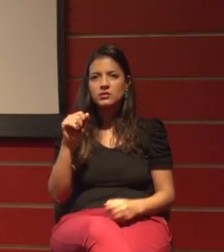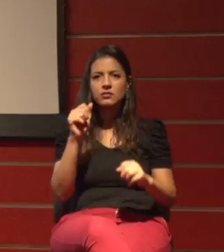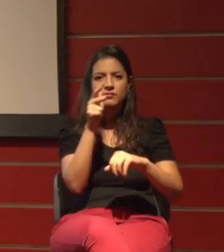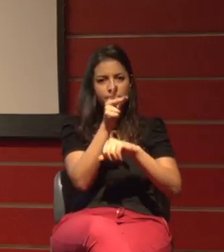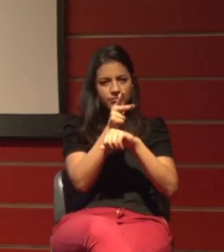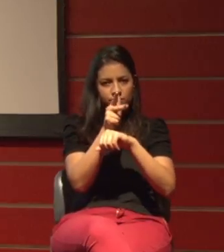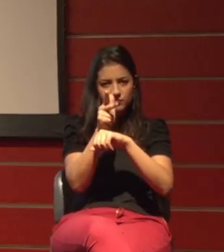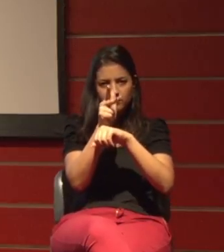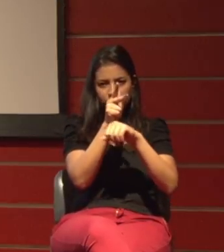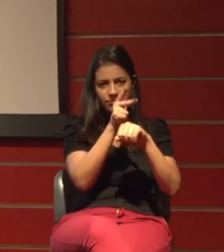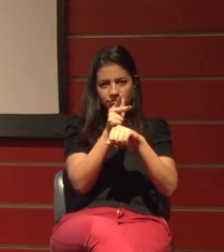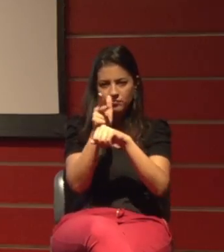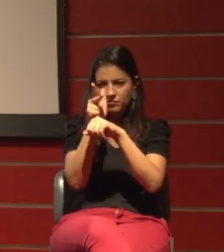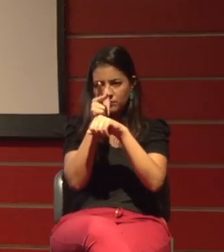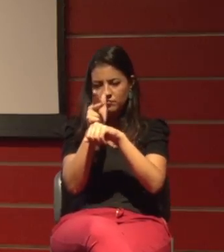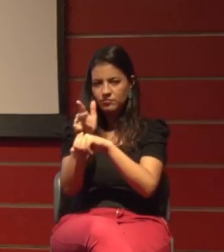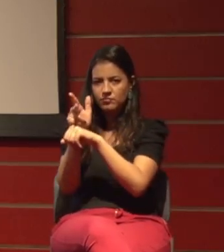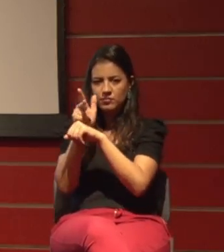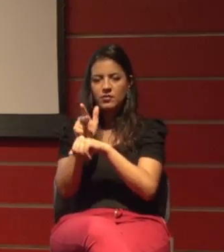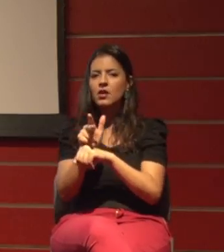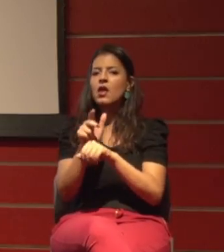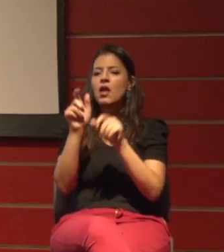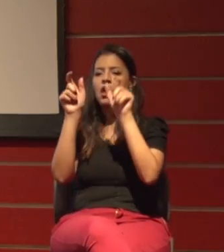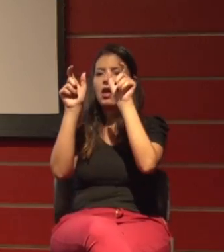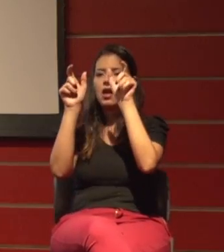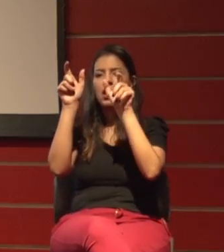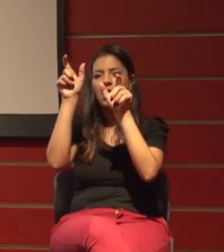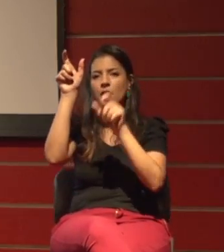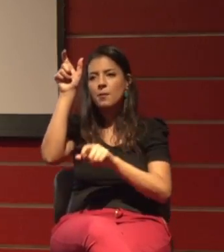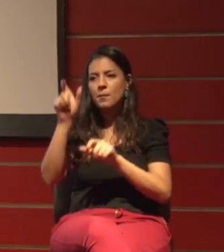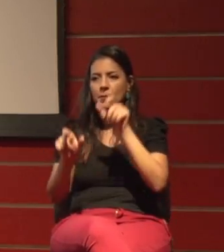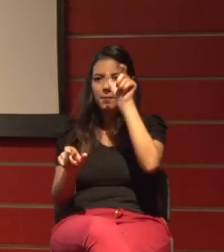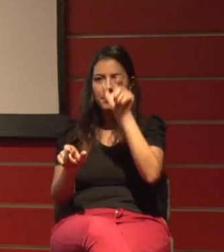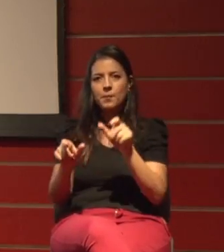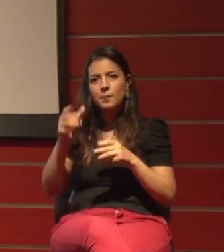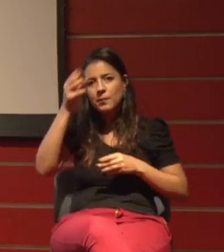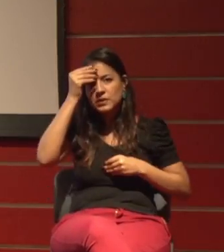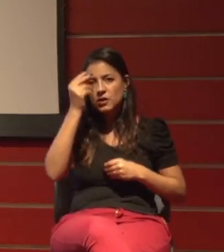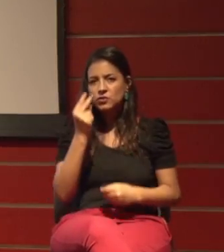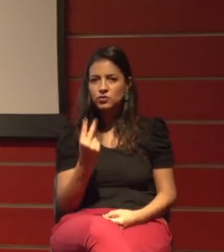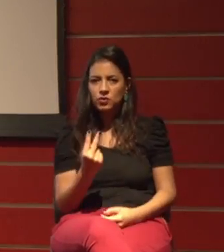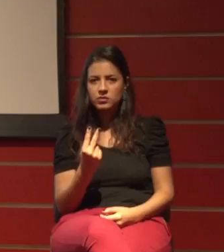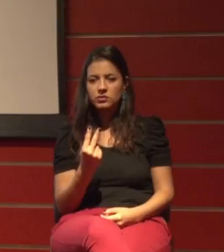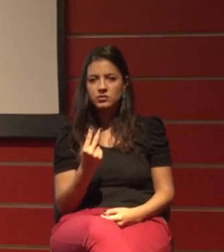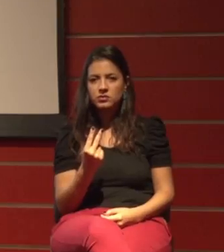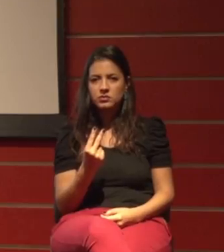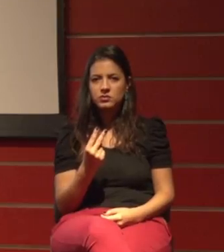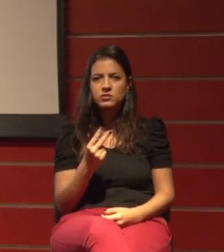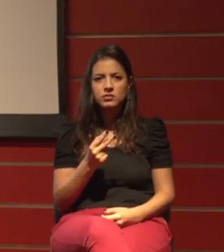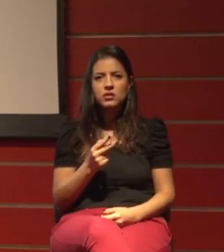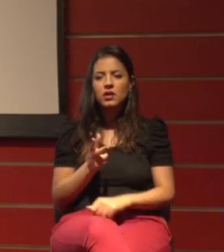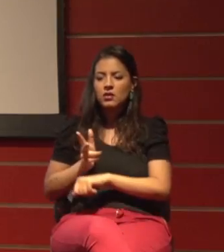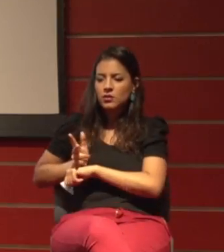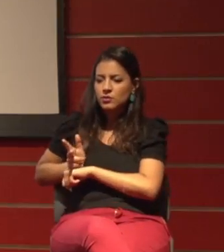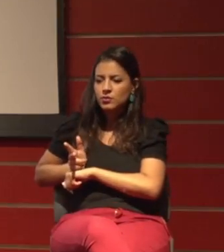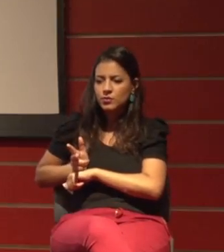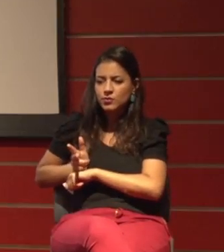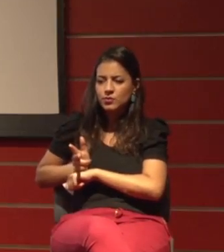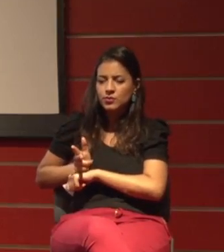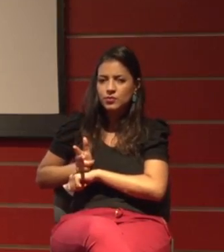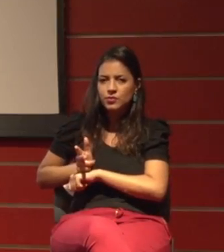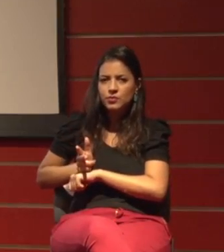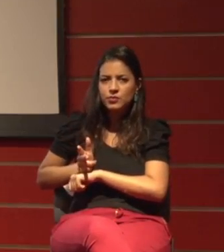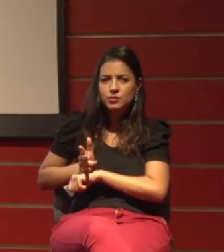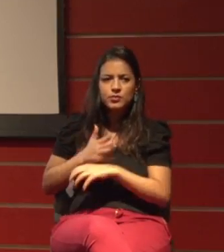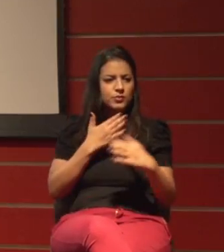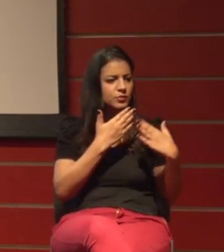personagens né Eh que dá uma ou seja durante duas horas ele segue sem corte a história daqueles personagens e é